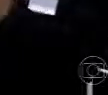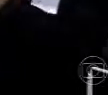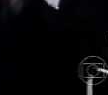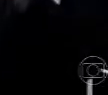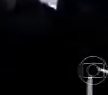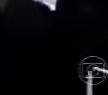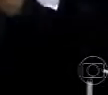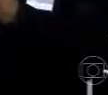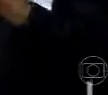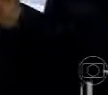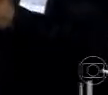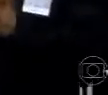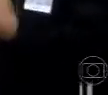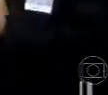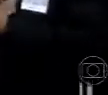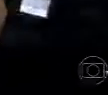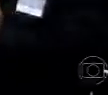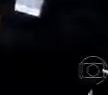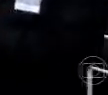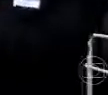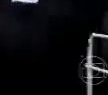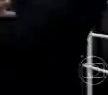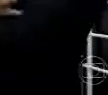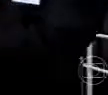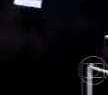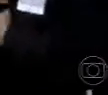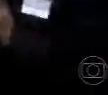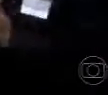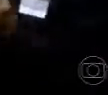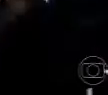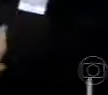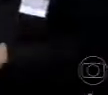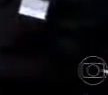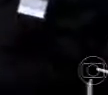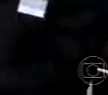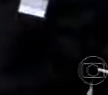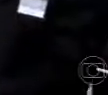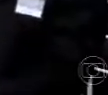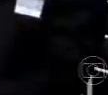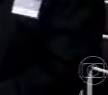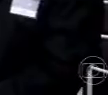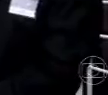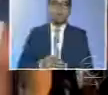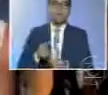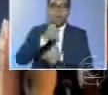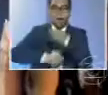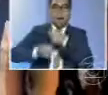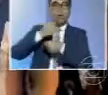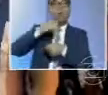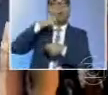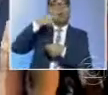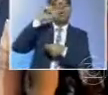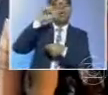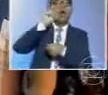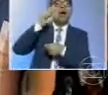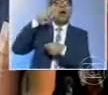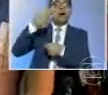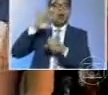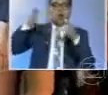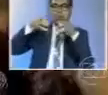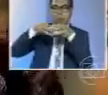E quando os surdos veem isso, eles sentem a mesma coisa. Essa emoção de poder entender o que está sendo dito ali. Desde 1982,